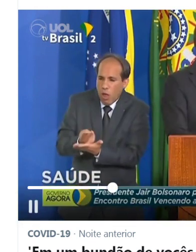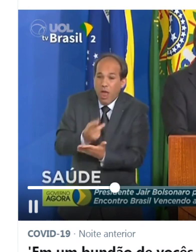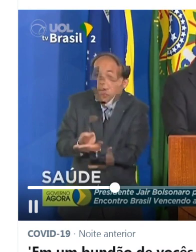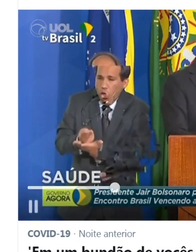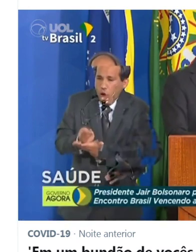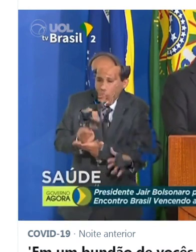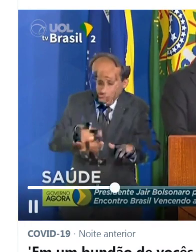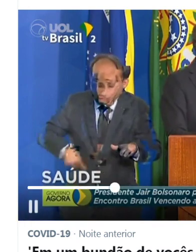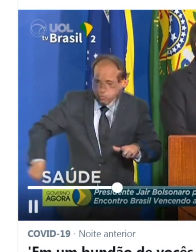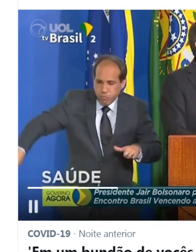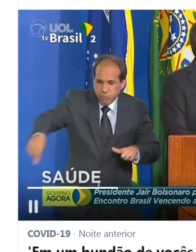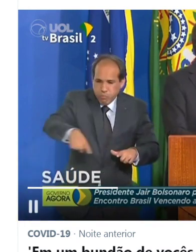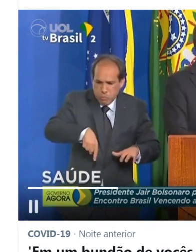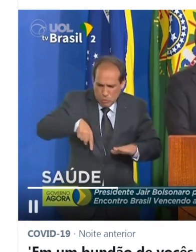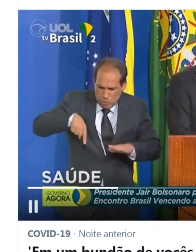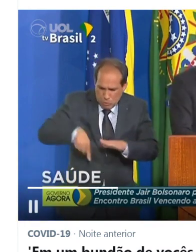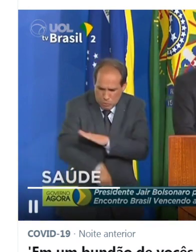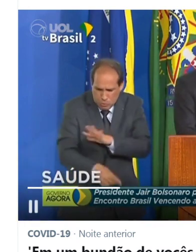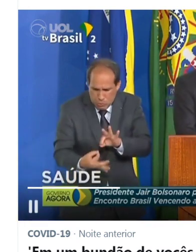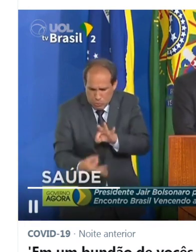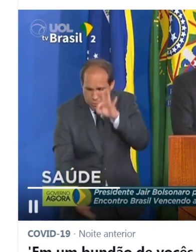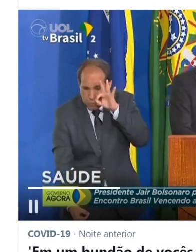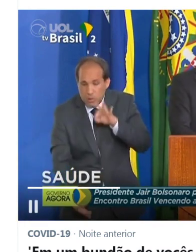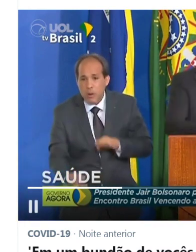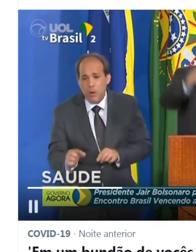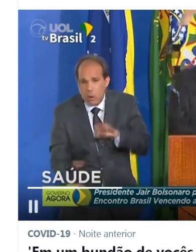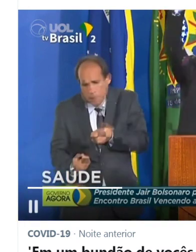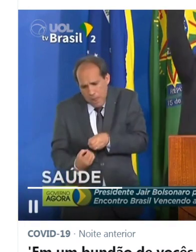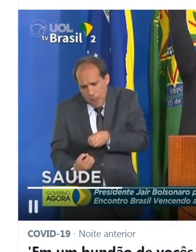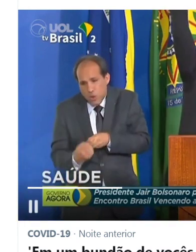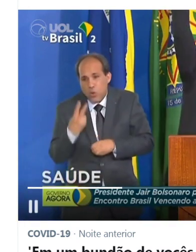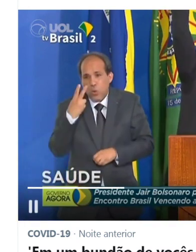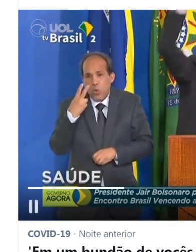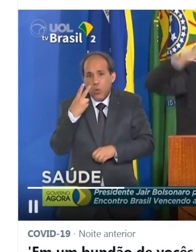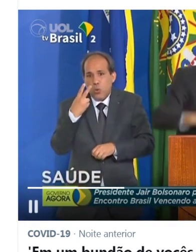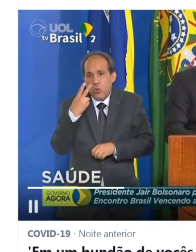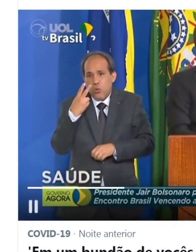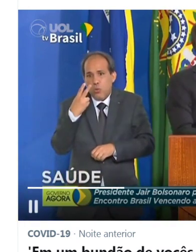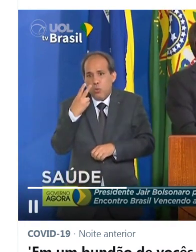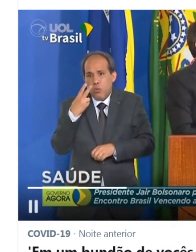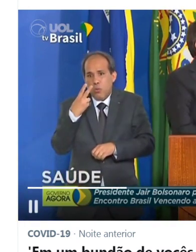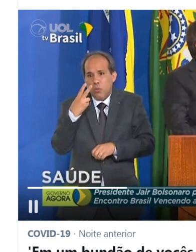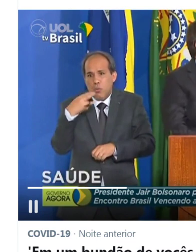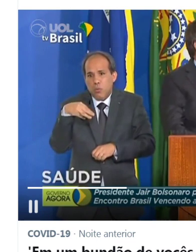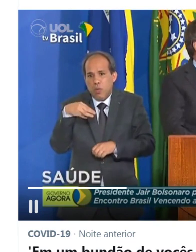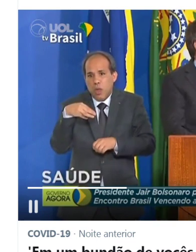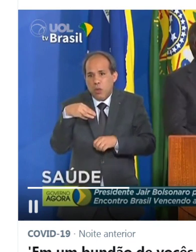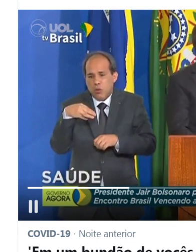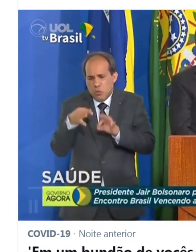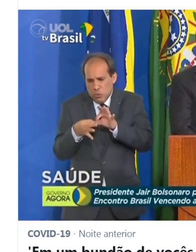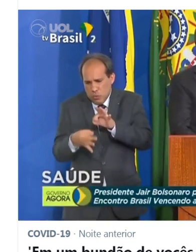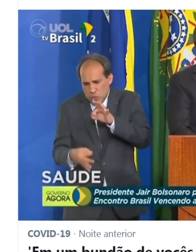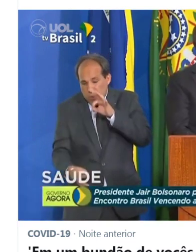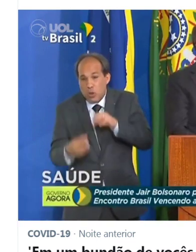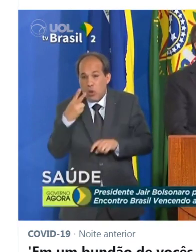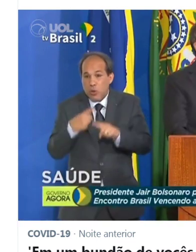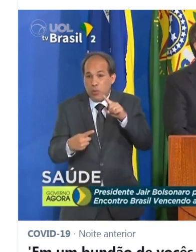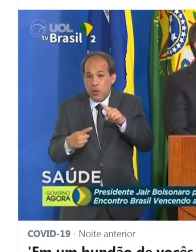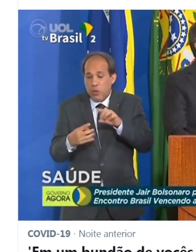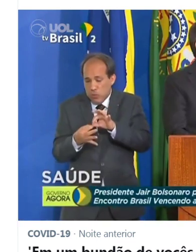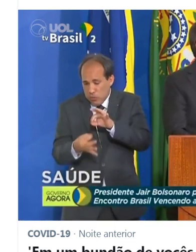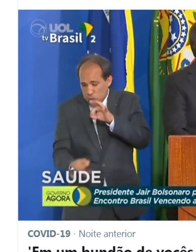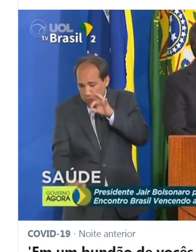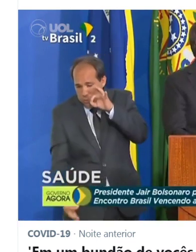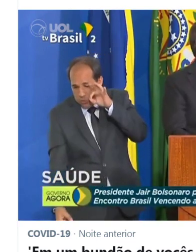que tinha mais ou menos 2,5 metros de profundidade. É pouca coisa, mas 2,5 metros é isso aqui. E eu consegui, era um